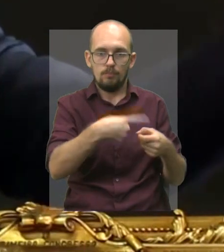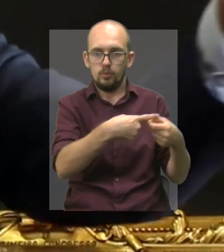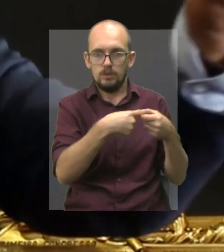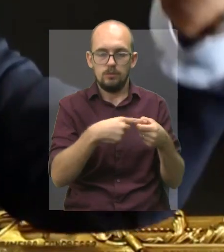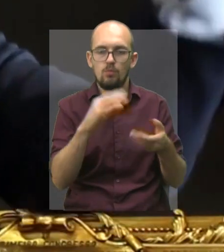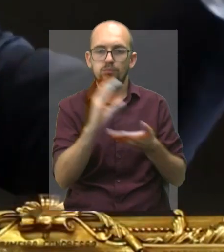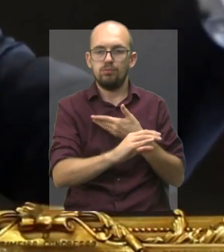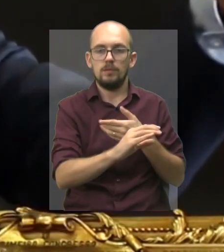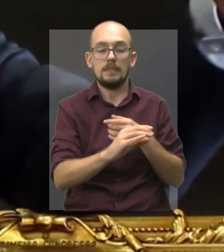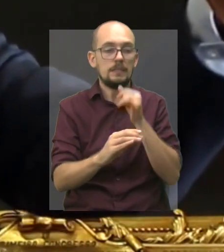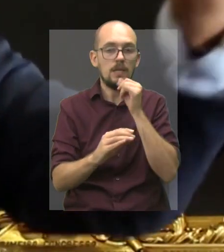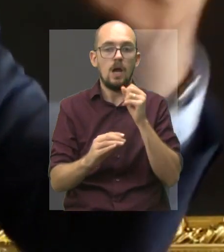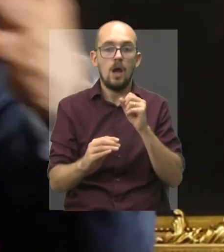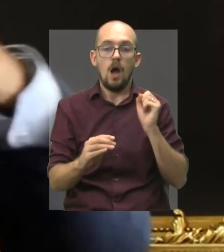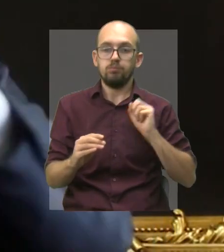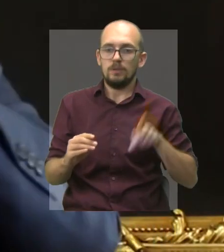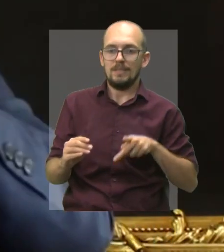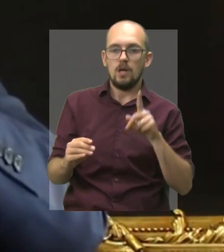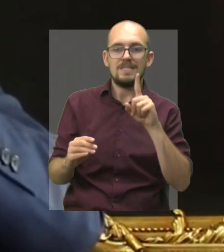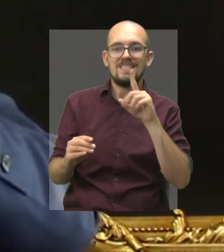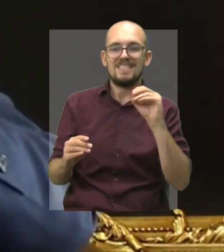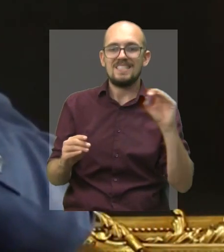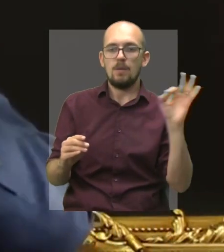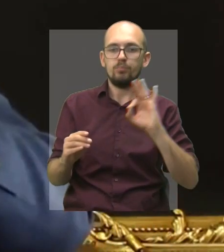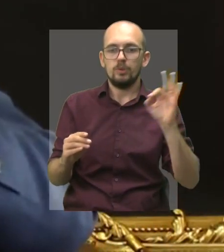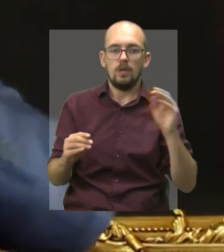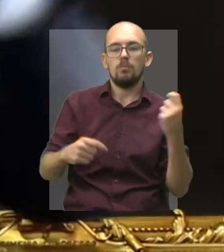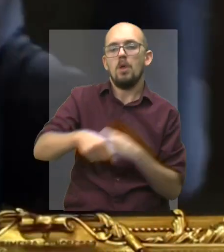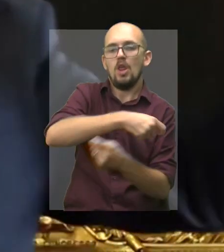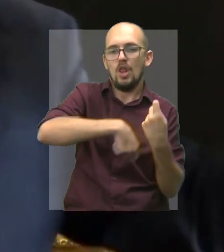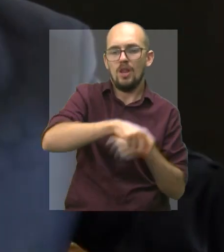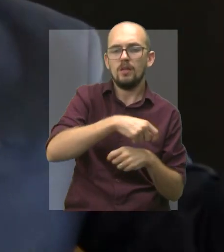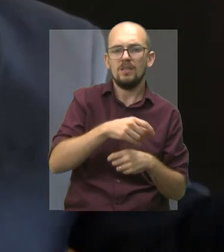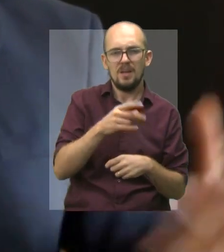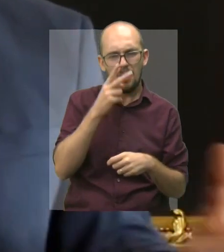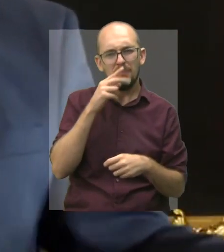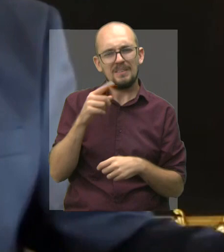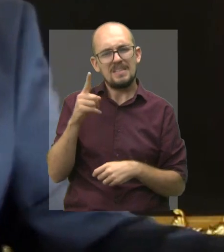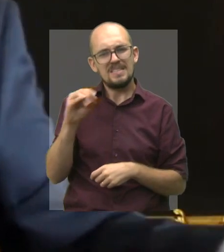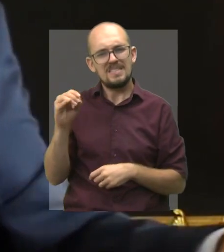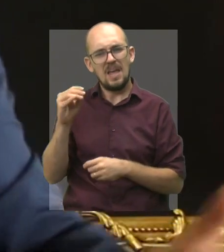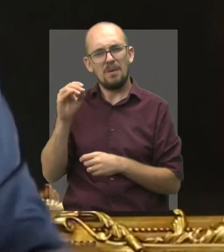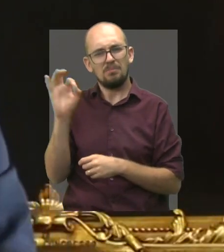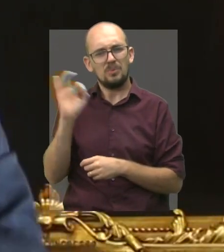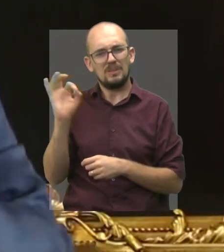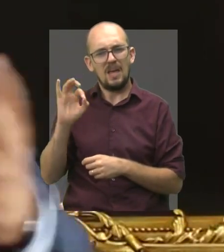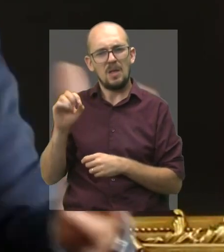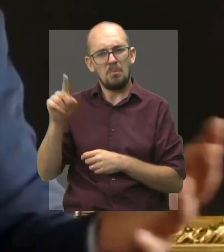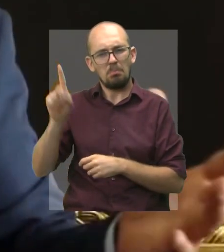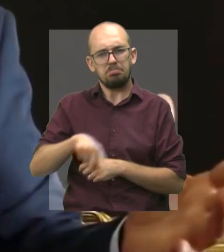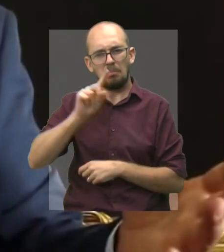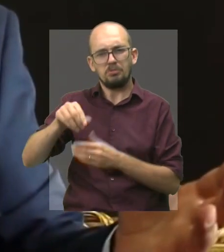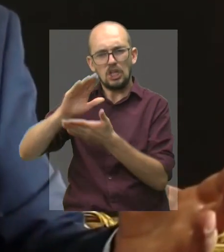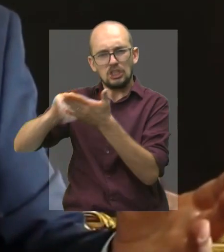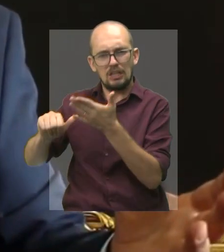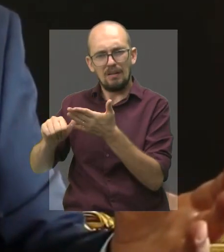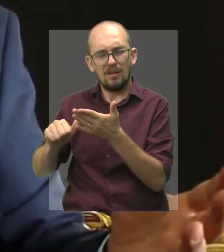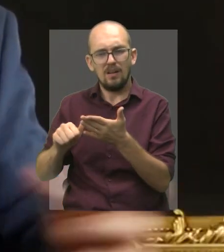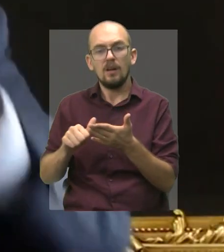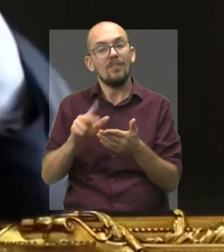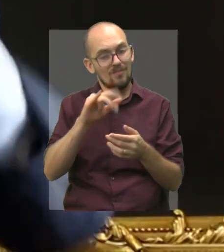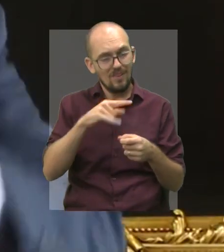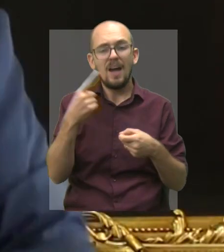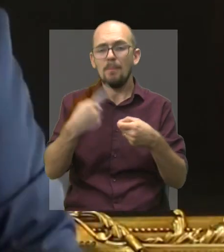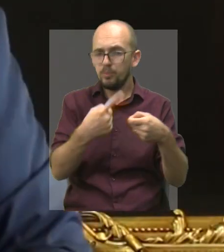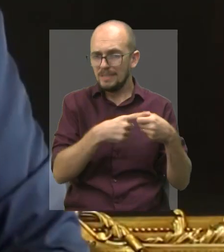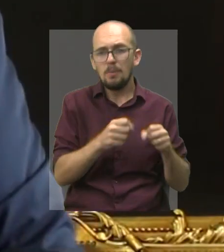aposentados e pensionistas, 100%. Então você vai abrir mão de 100 para ficar com 70, vai quebrar o teu município